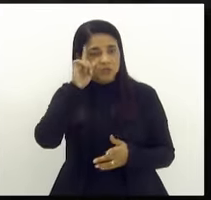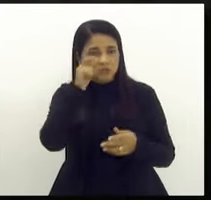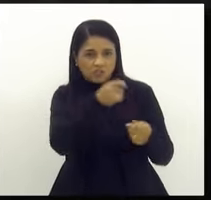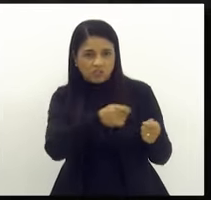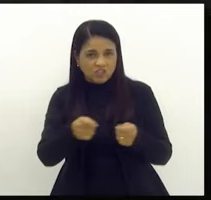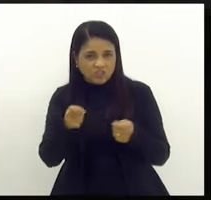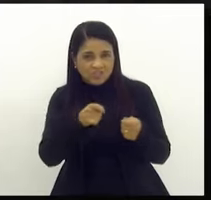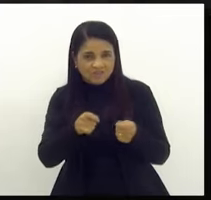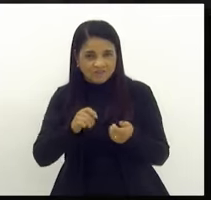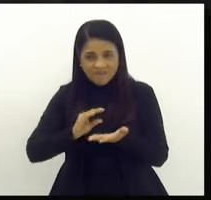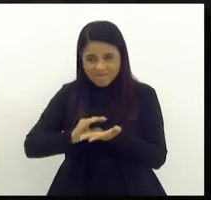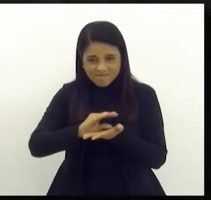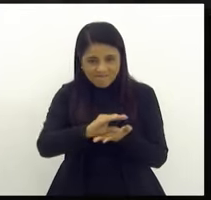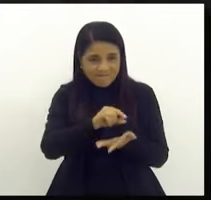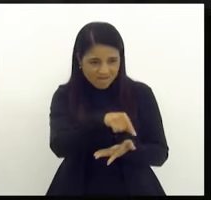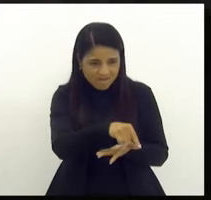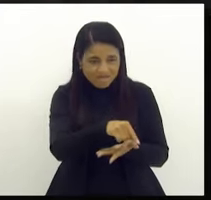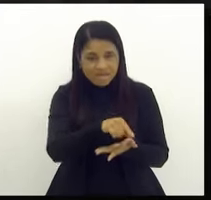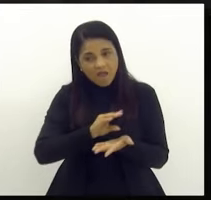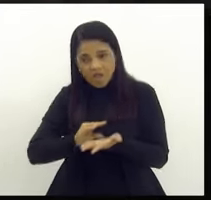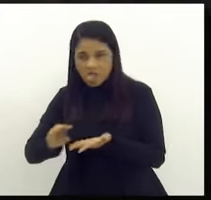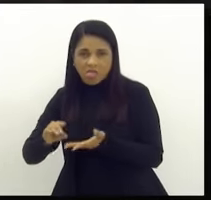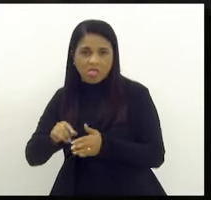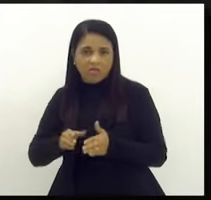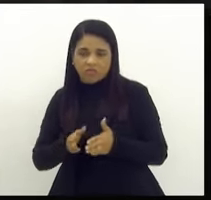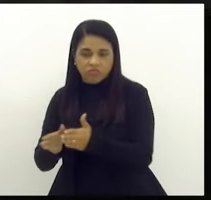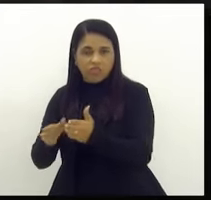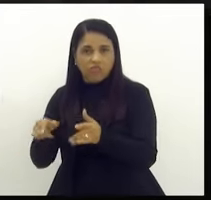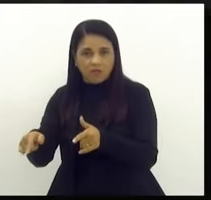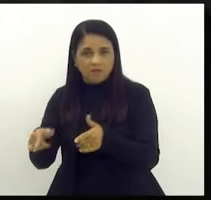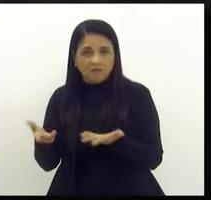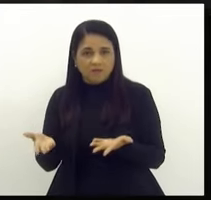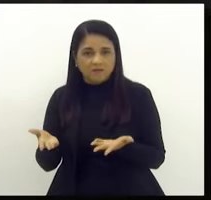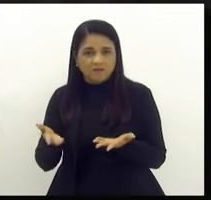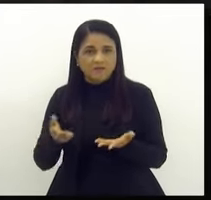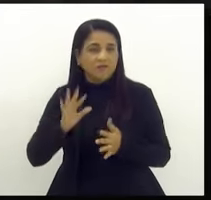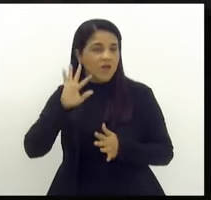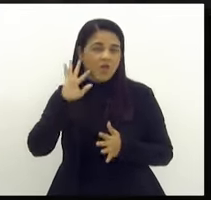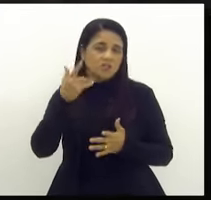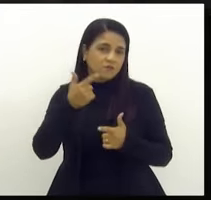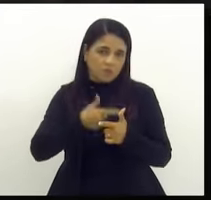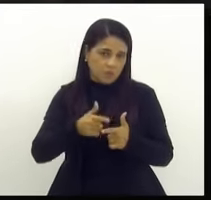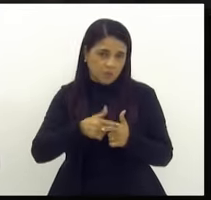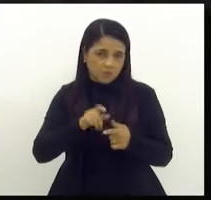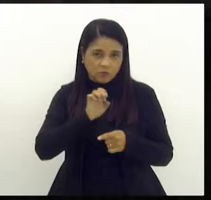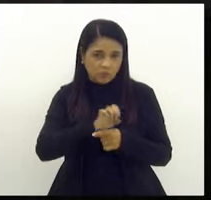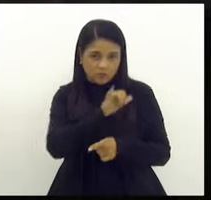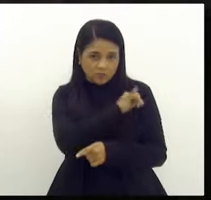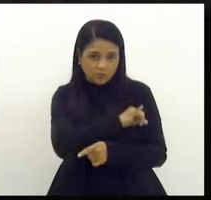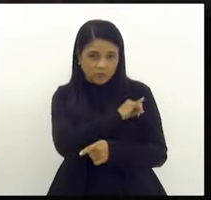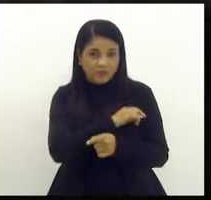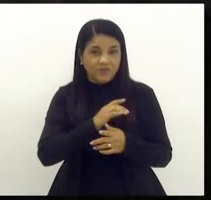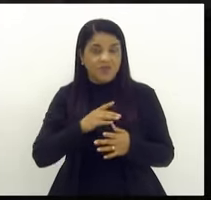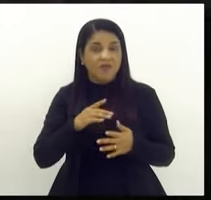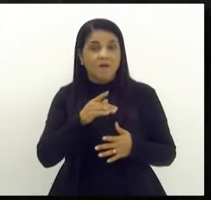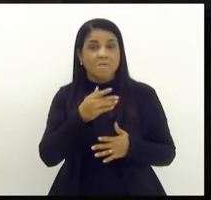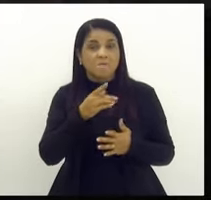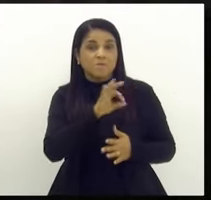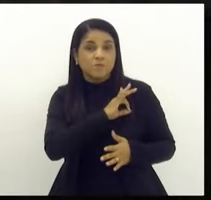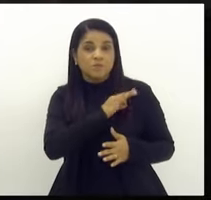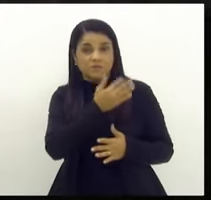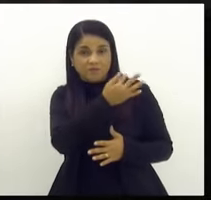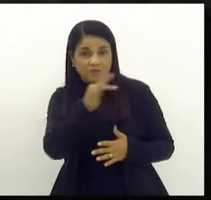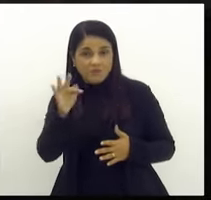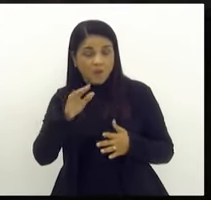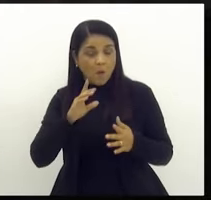não resolve o problema de Segurança Pública do Estado do Rio de Janeiro e não vai resolver a polícia federal apreendeu 47 fuzis na